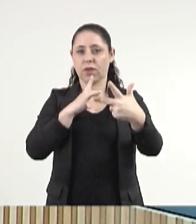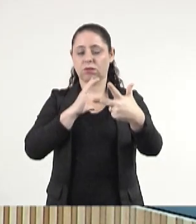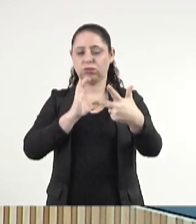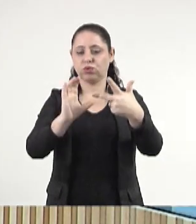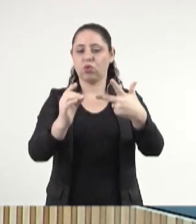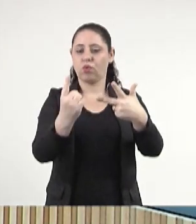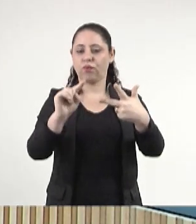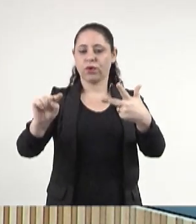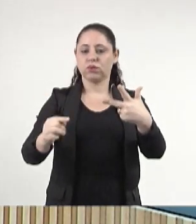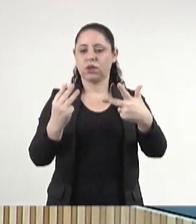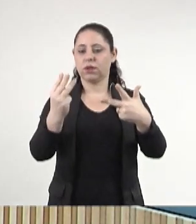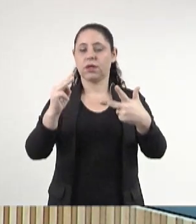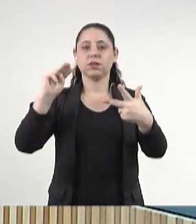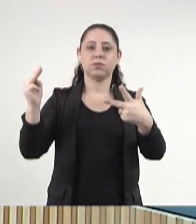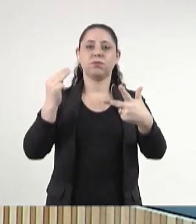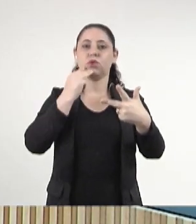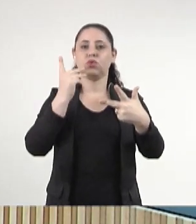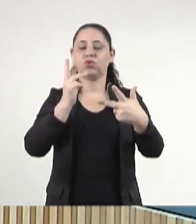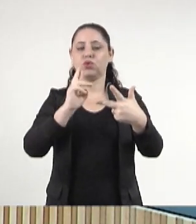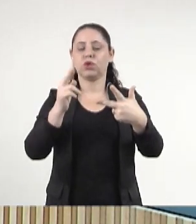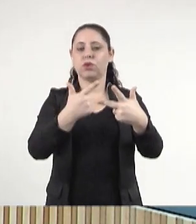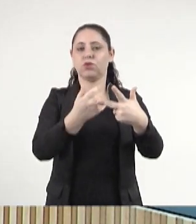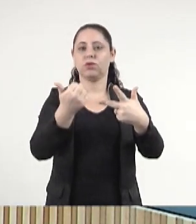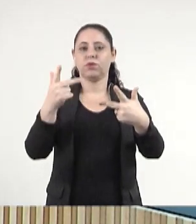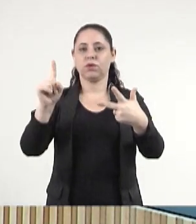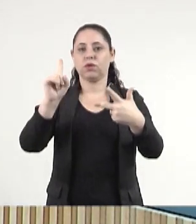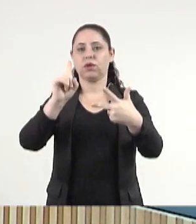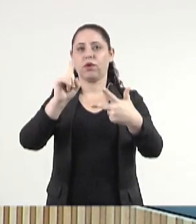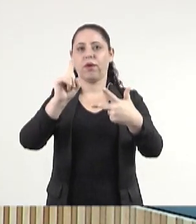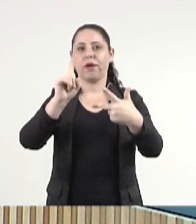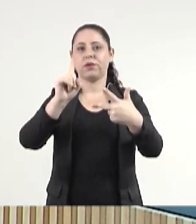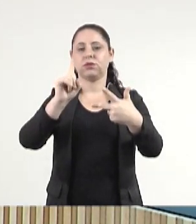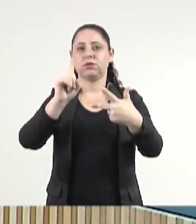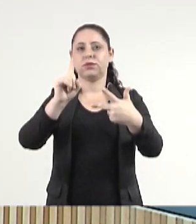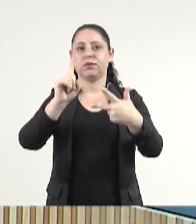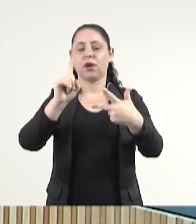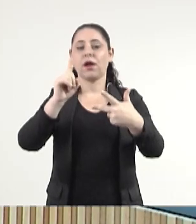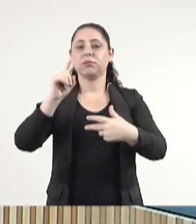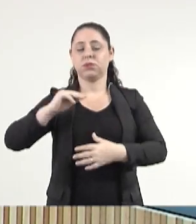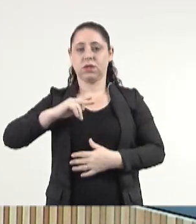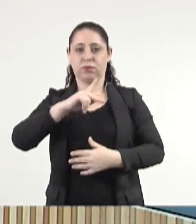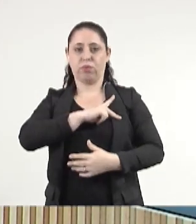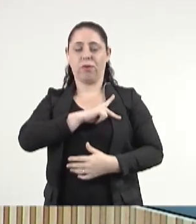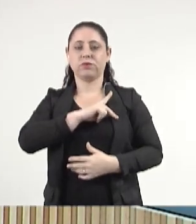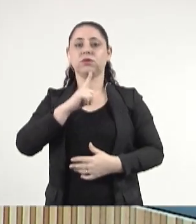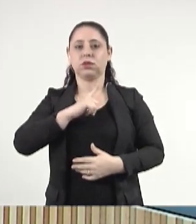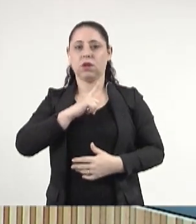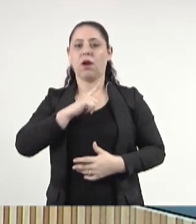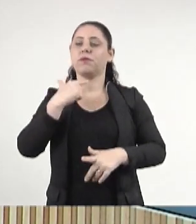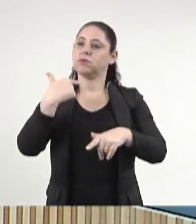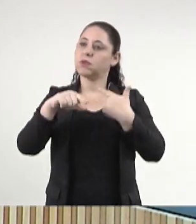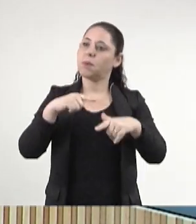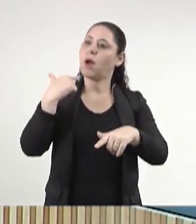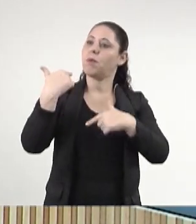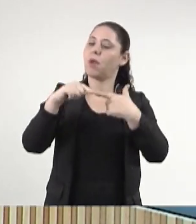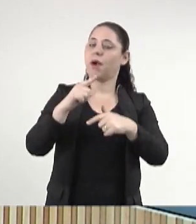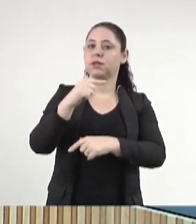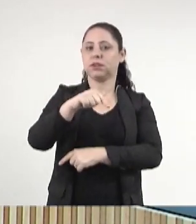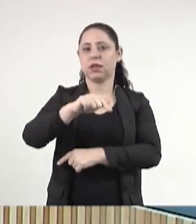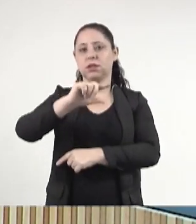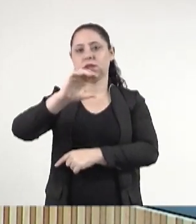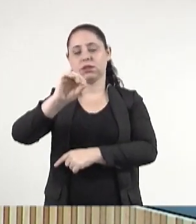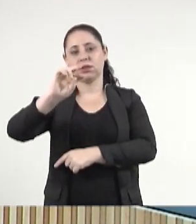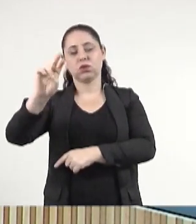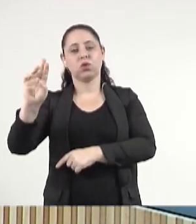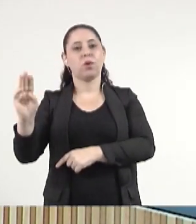com R$1,3 bilhões no ano de 2025. O MP deve receber como recurso para poder sustentar suas atividades